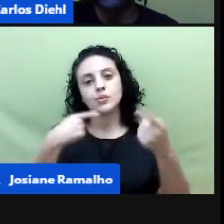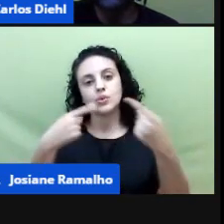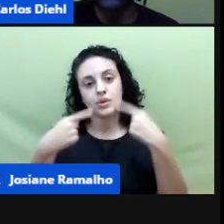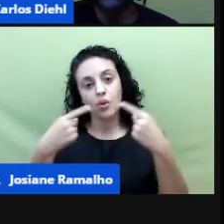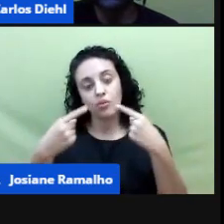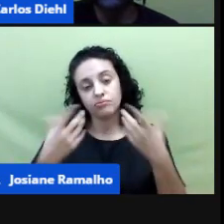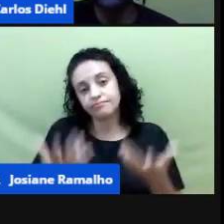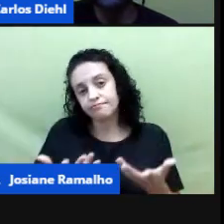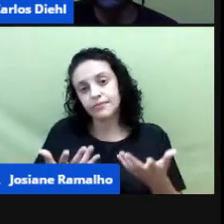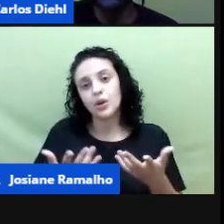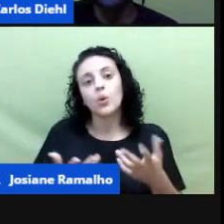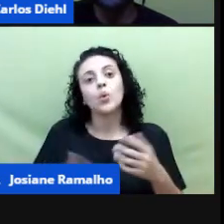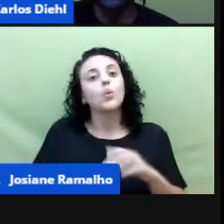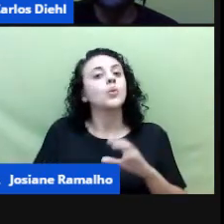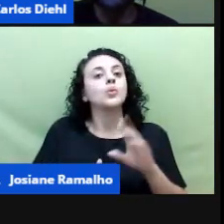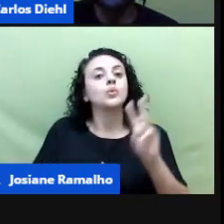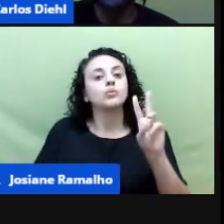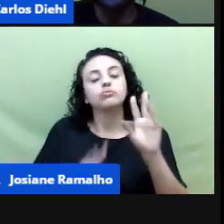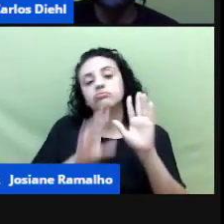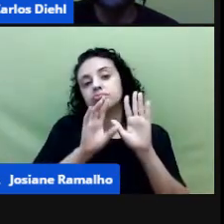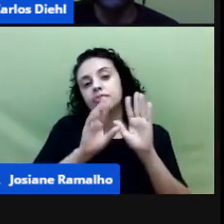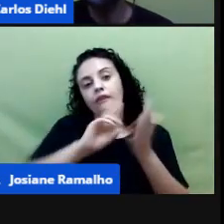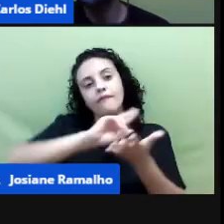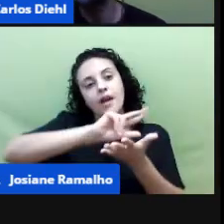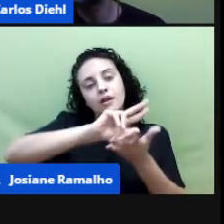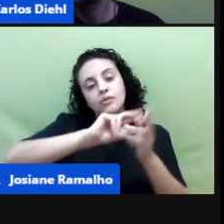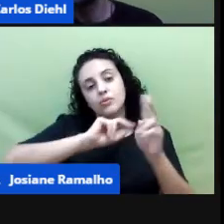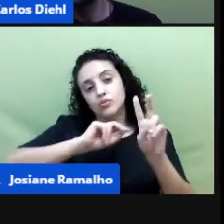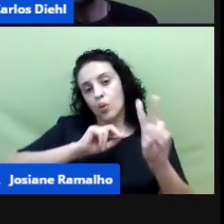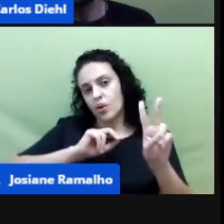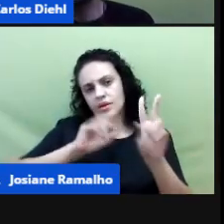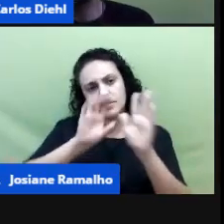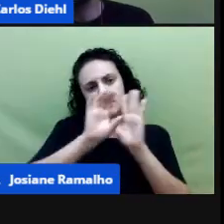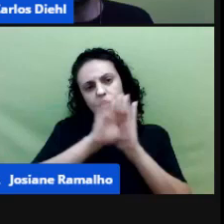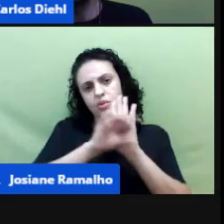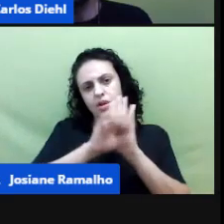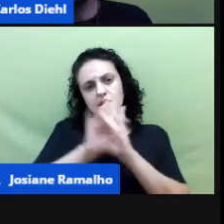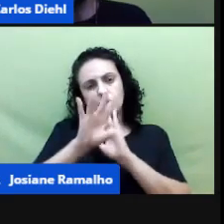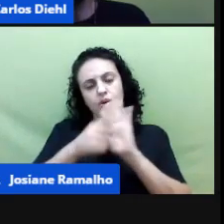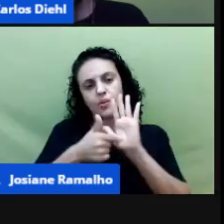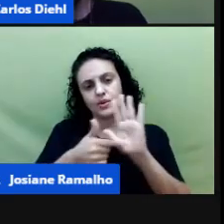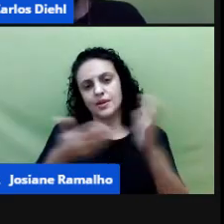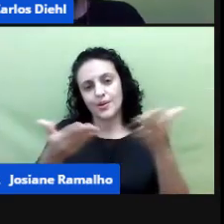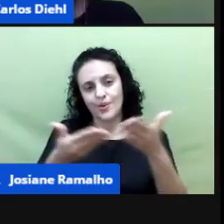São dois conceitos que podem ser apresentados em sala de aula.